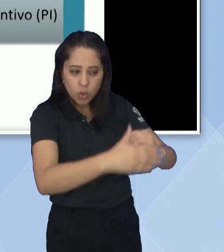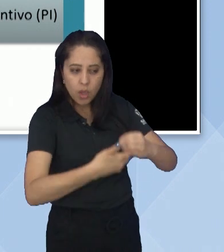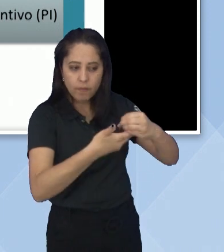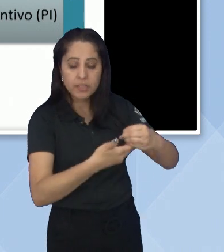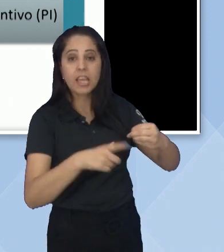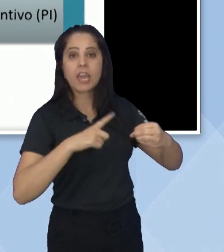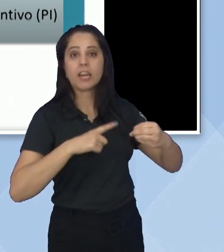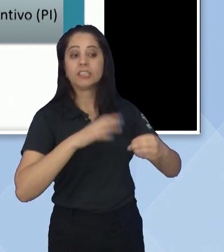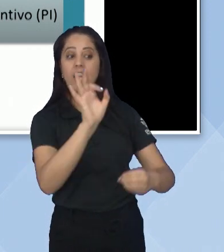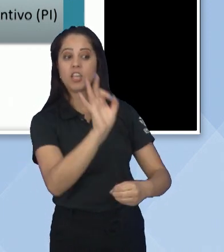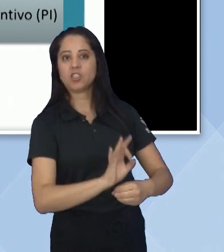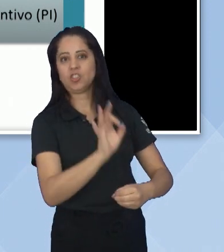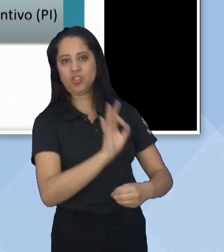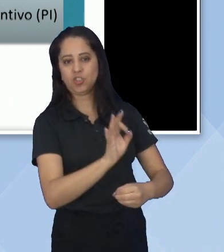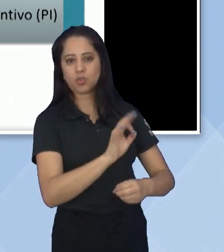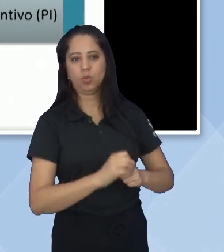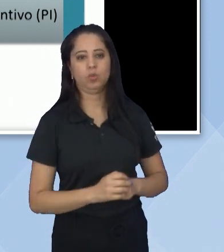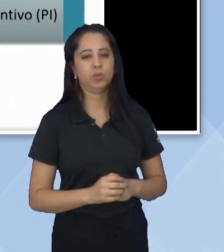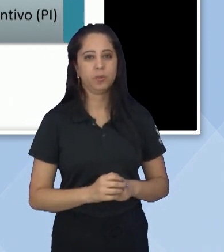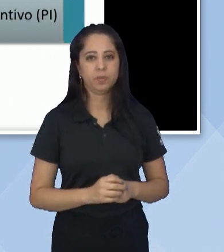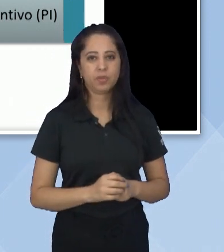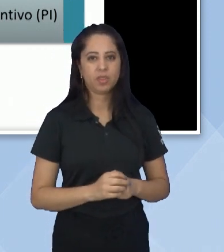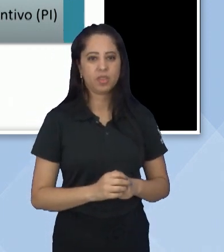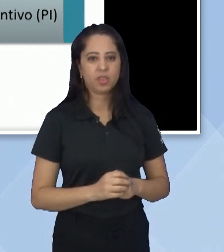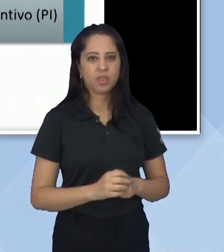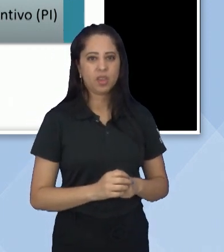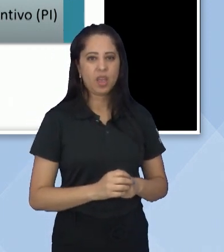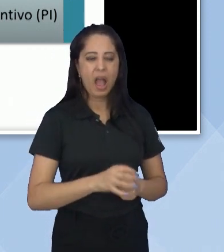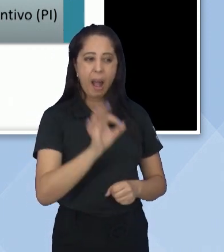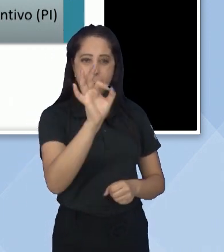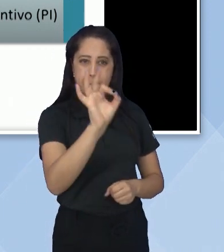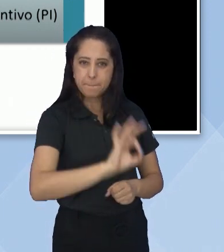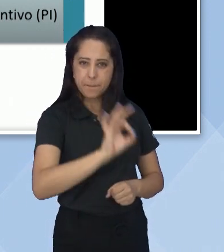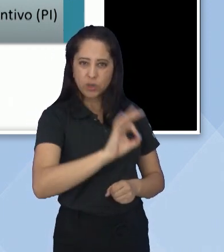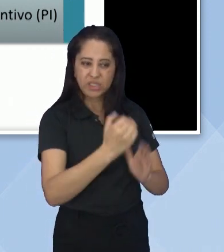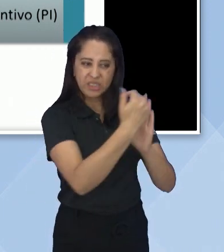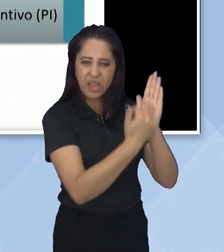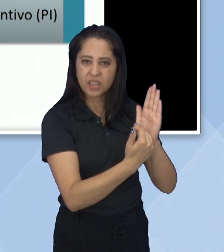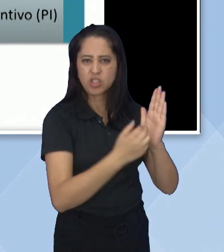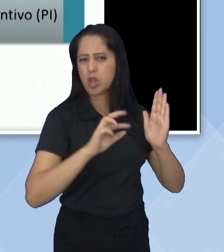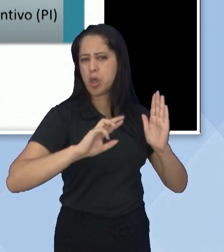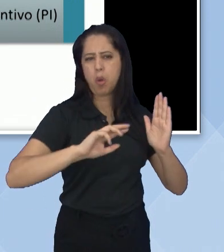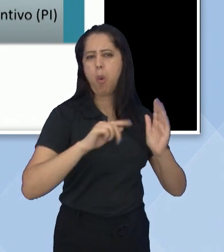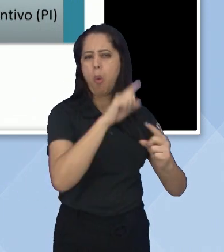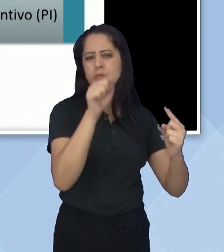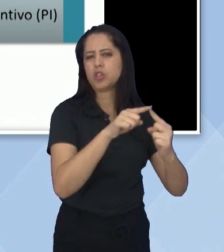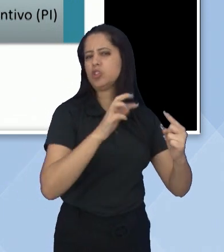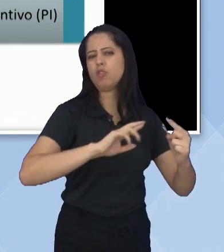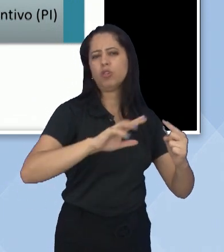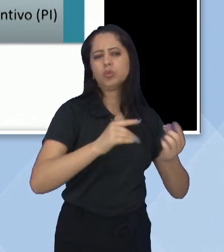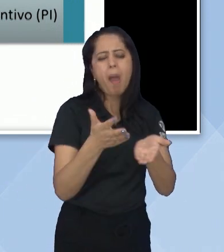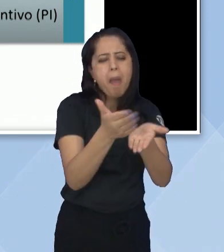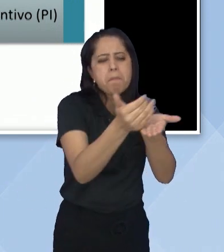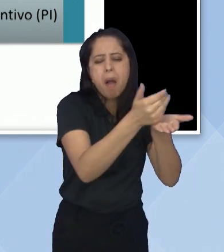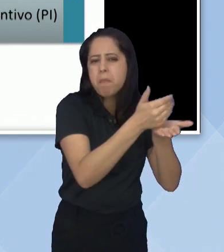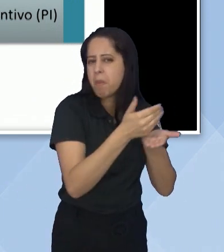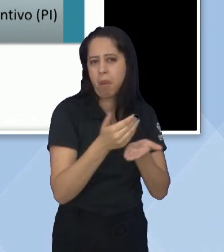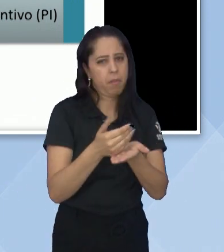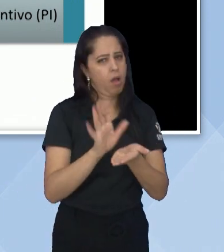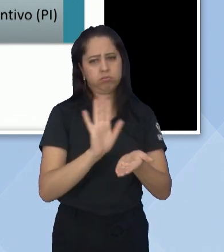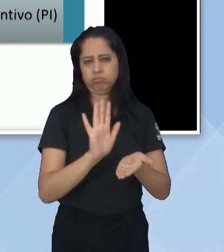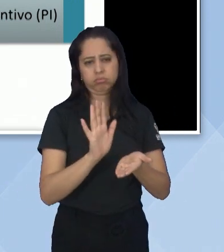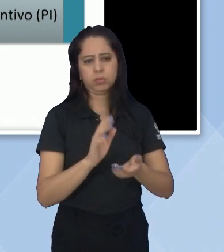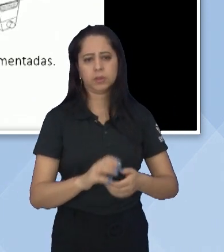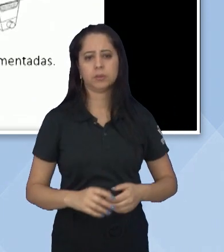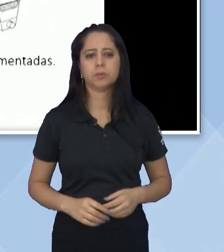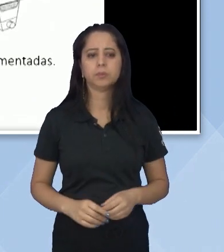outorga porque a ideia da outorga em São José nunca foi de arrecadação ela sempre foi de ordenação de orientação do uso e eu passando na cidade